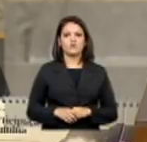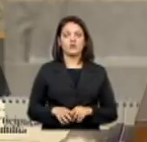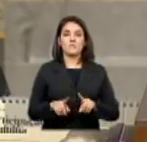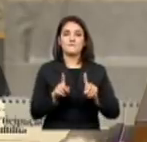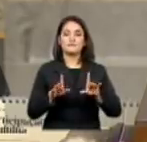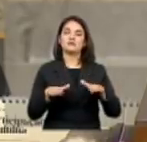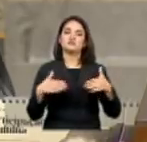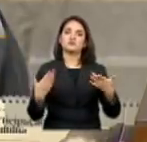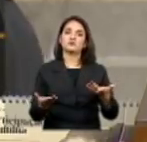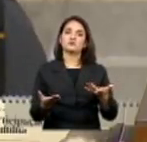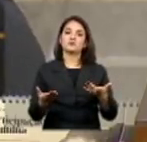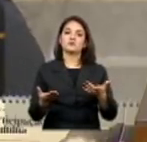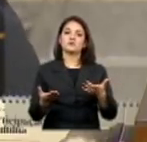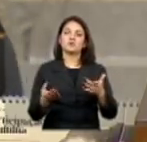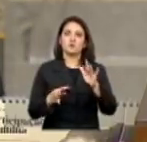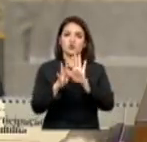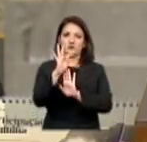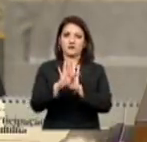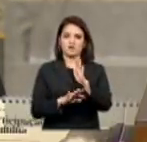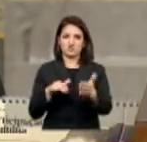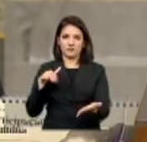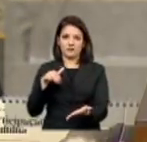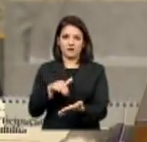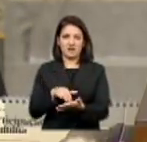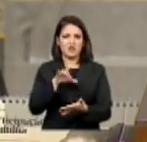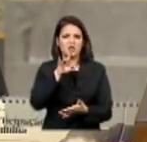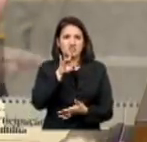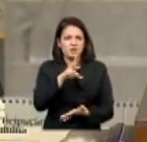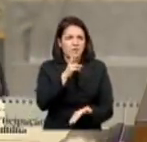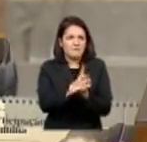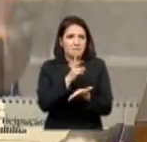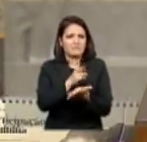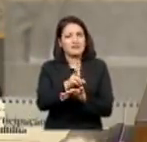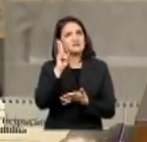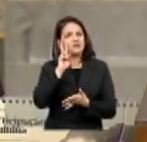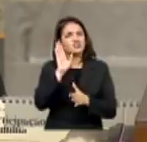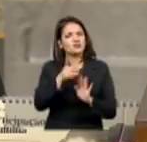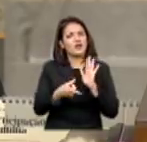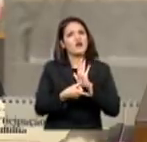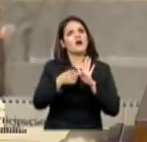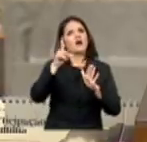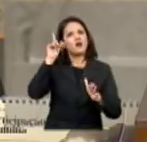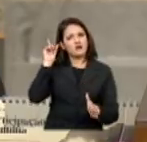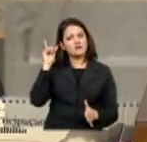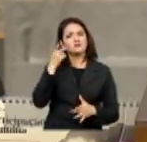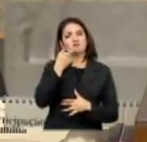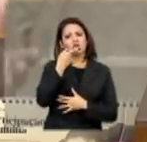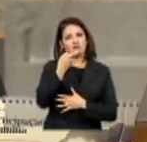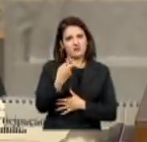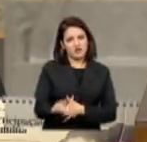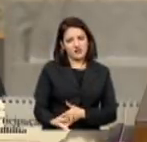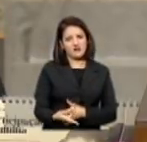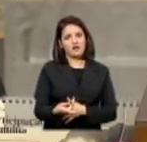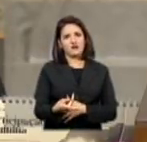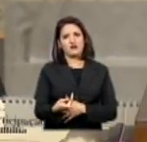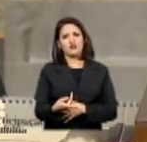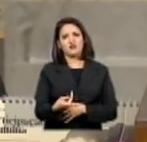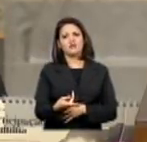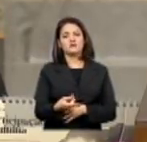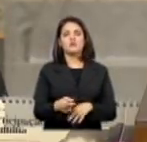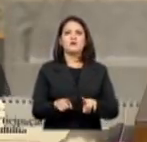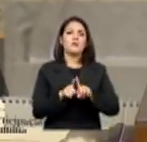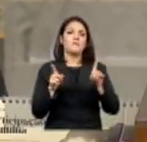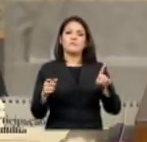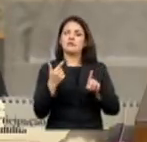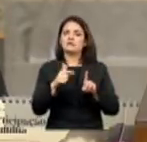corréus relatores apenas repetiram alegações sobre fatos a respeito dos quais ficou réus de lata já tiverem oportunidade se